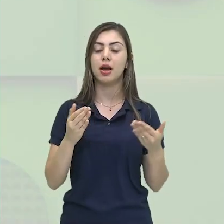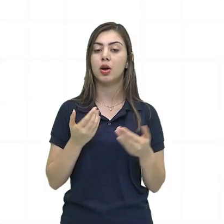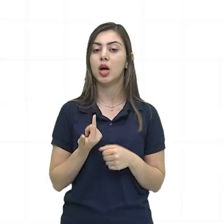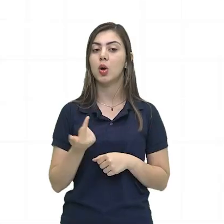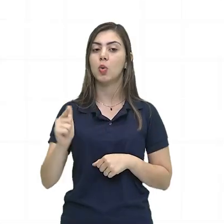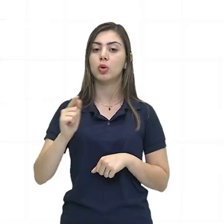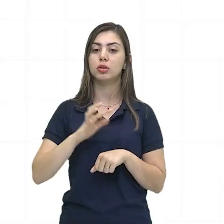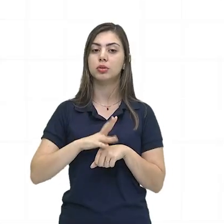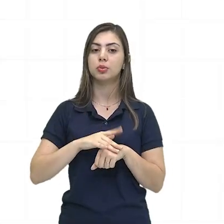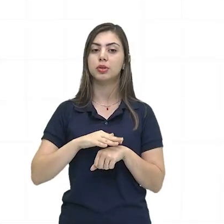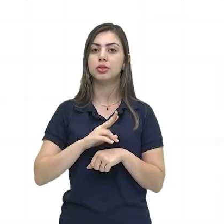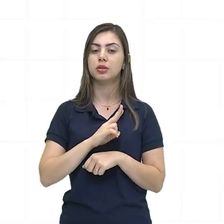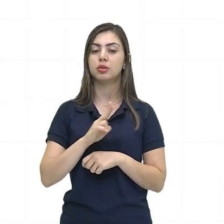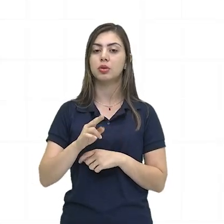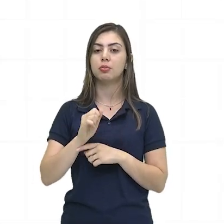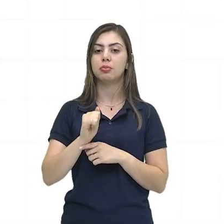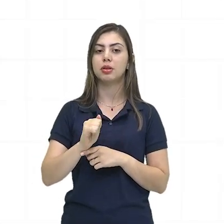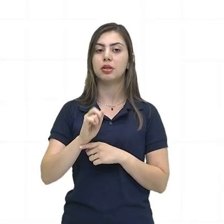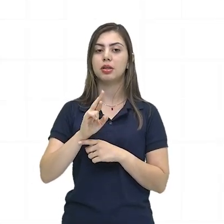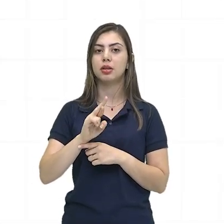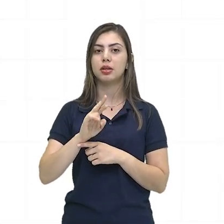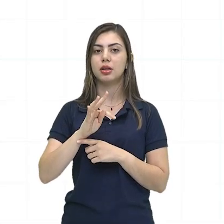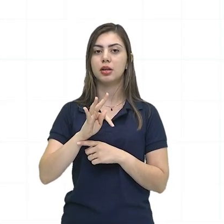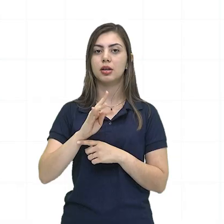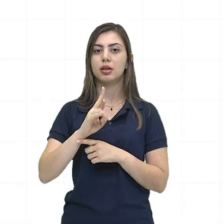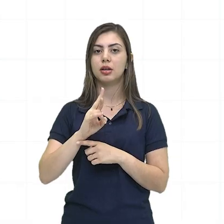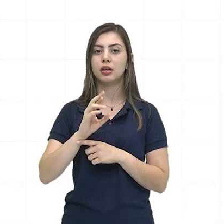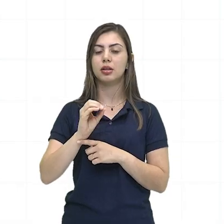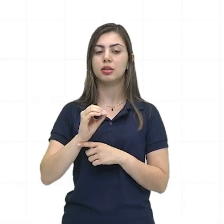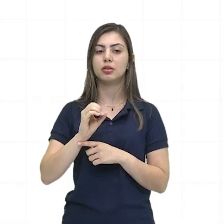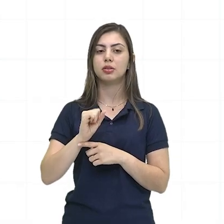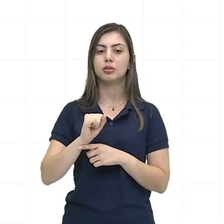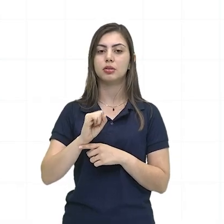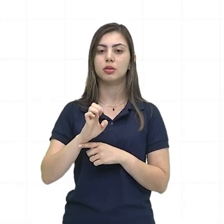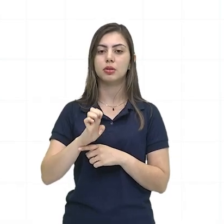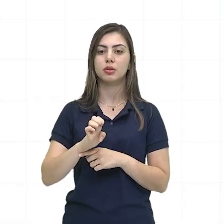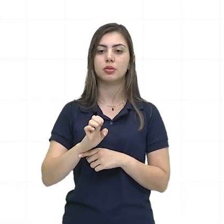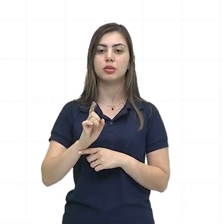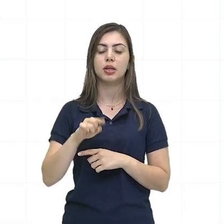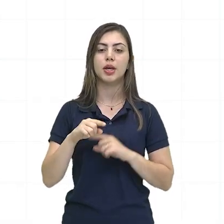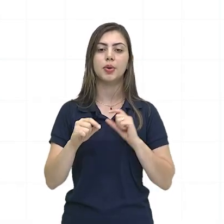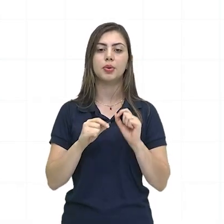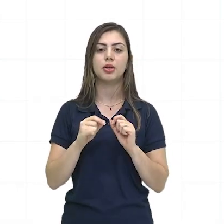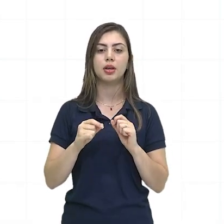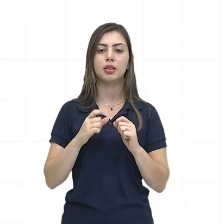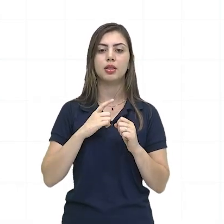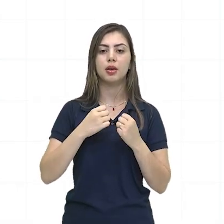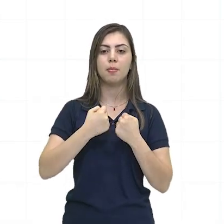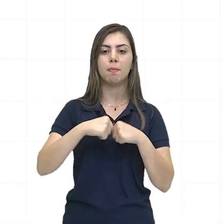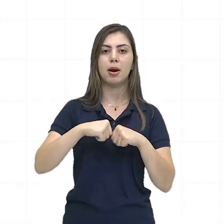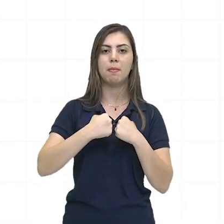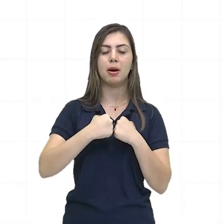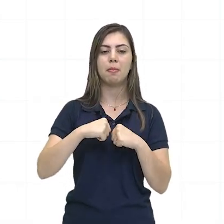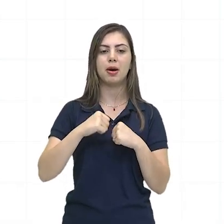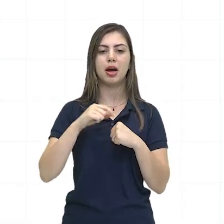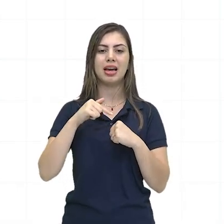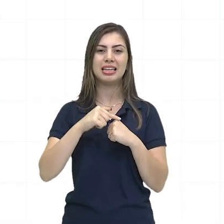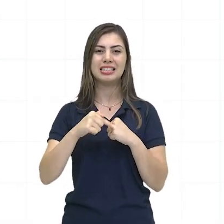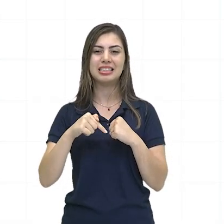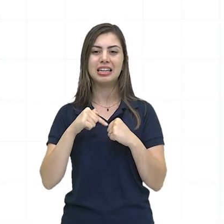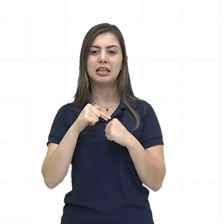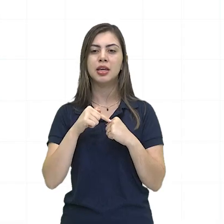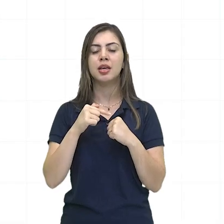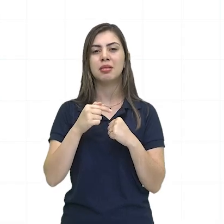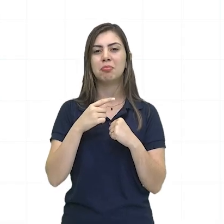artrose. A artrose é o nome que se dá o desgaste da cartilagem, que